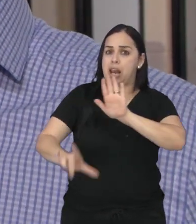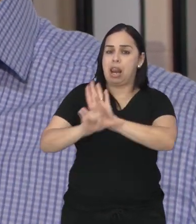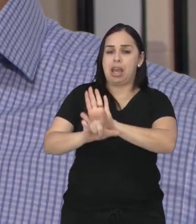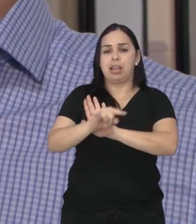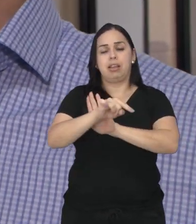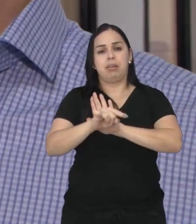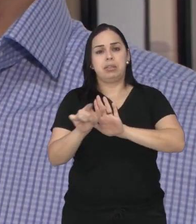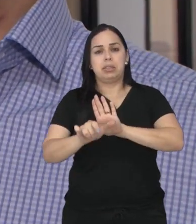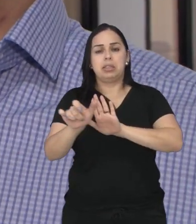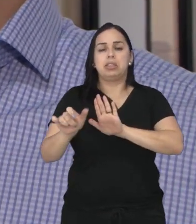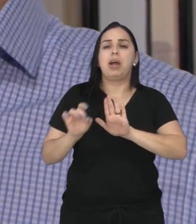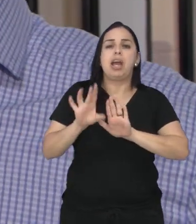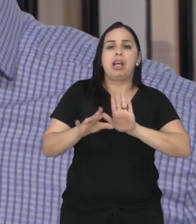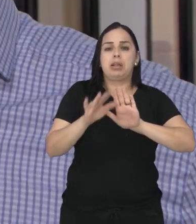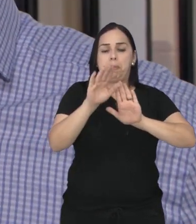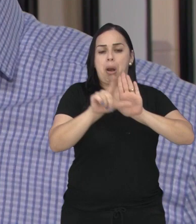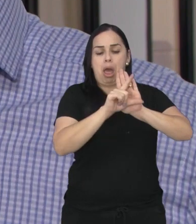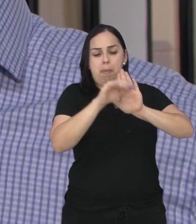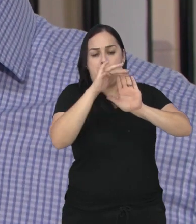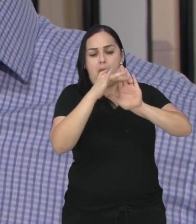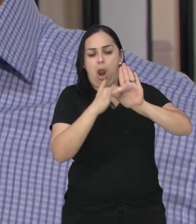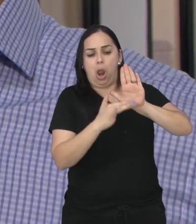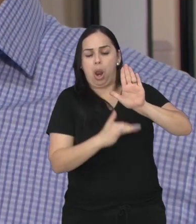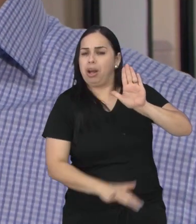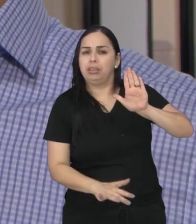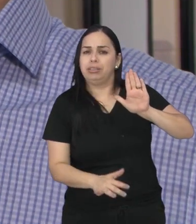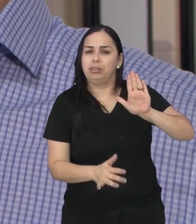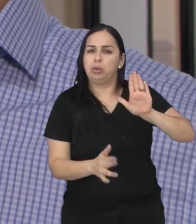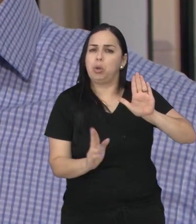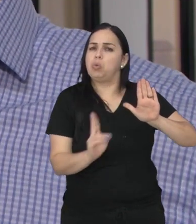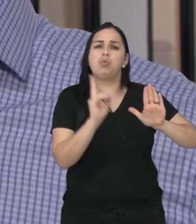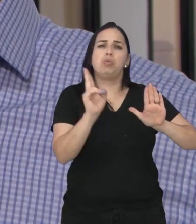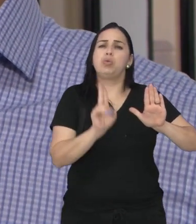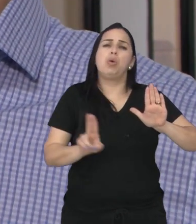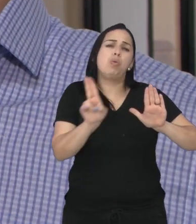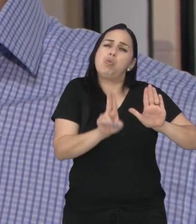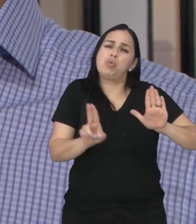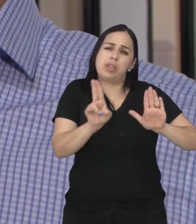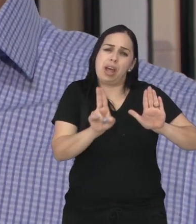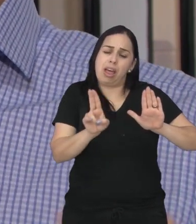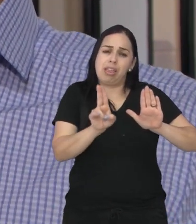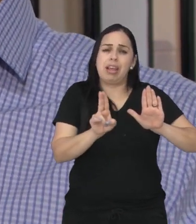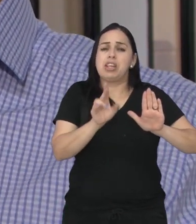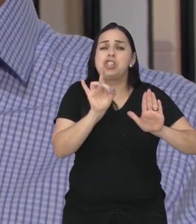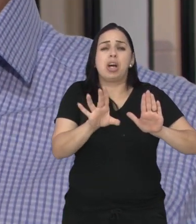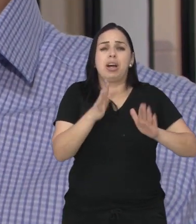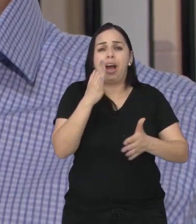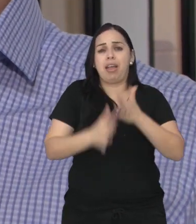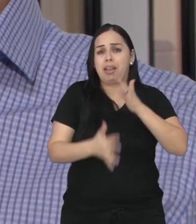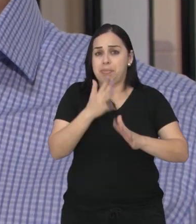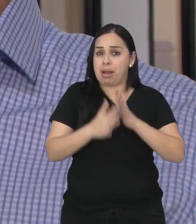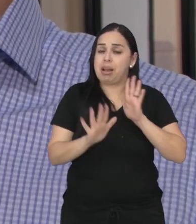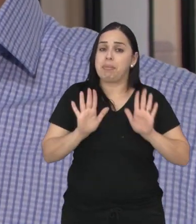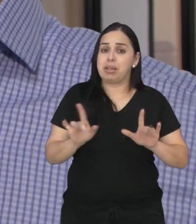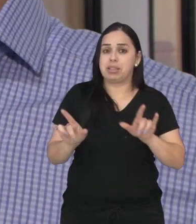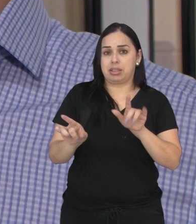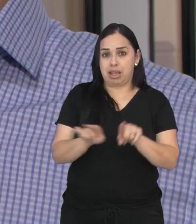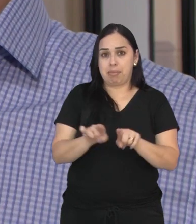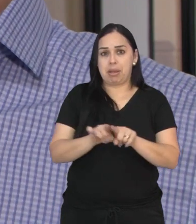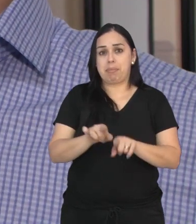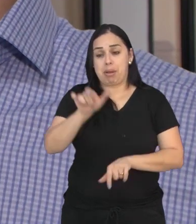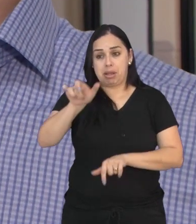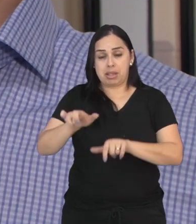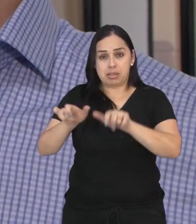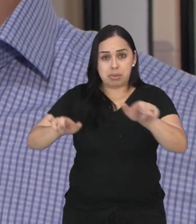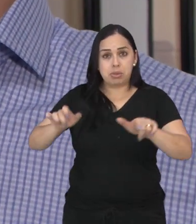sua cidade, não é aquele monte de leis que muitas vezes não servem mais ou que, enfim, atrapalham a vida do cidadão, mas também